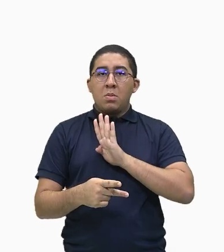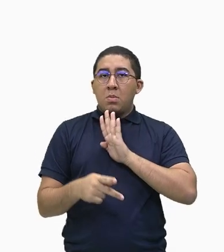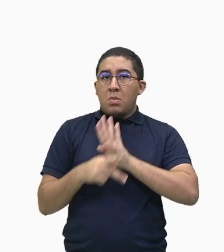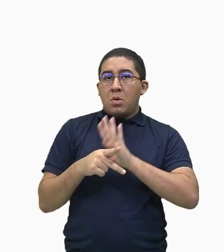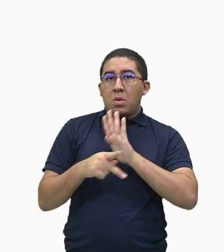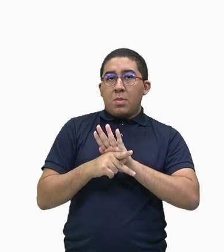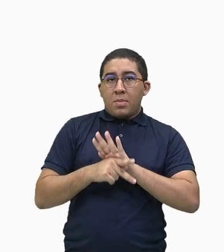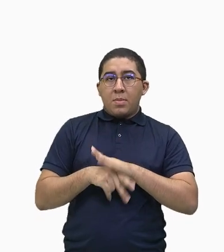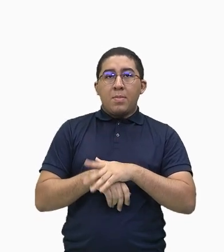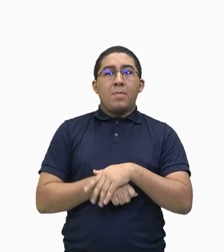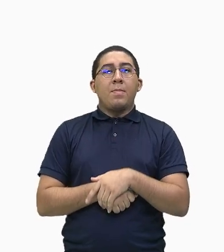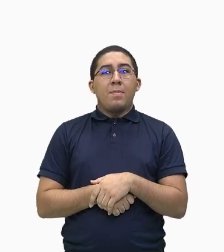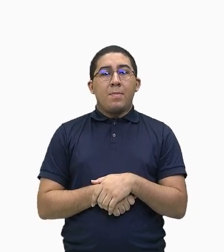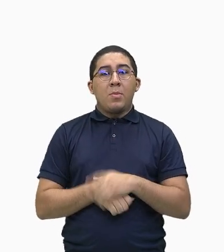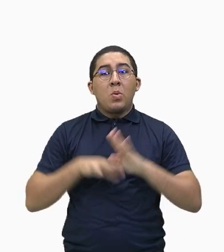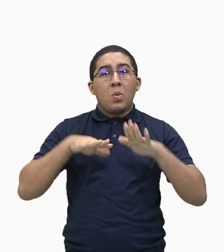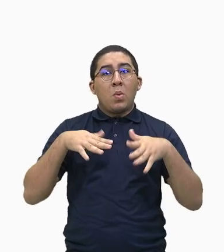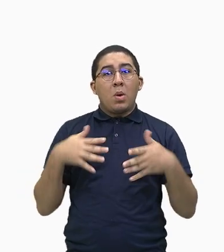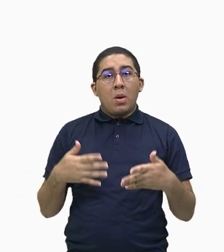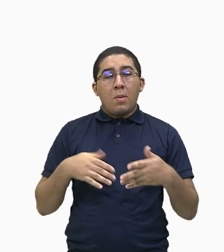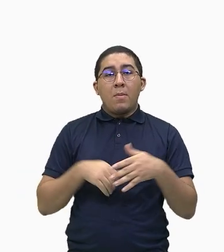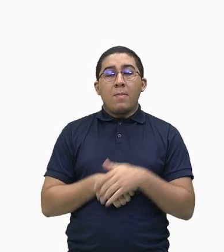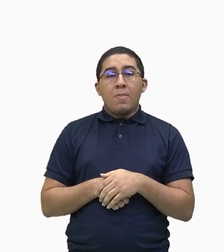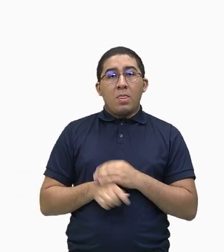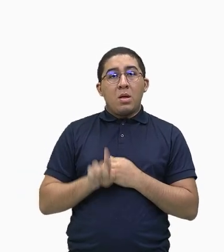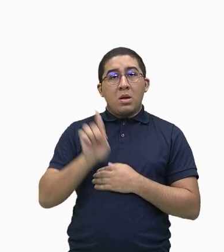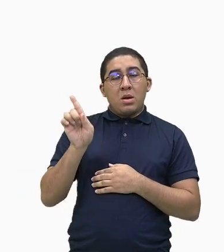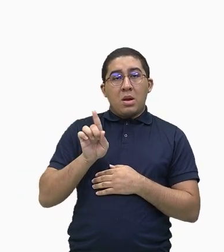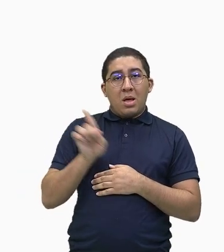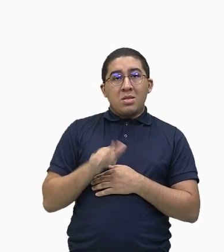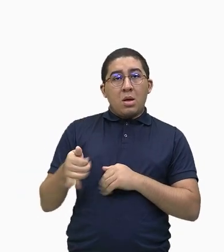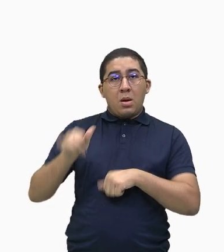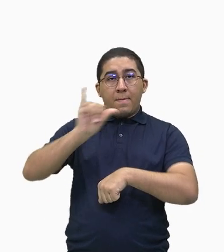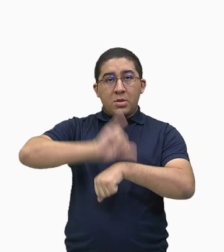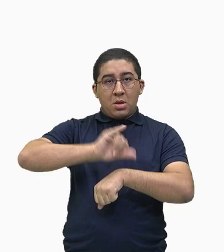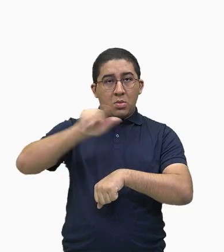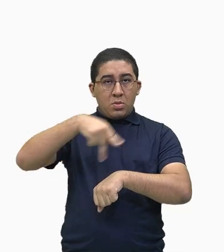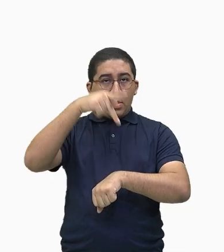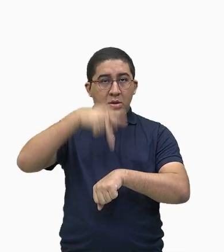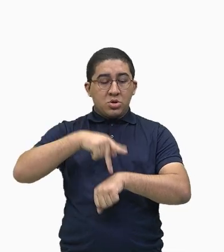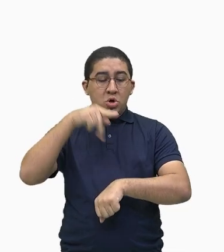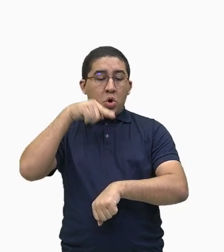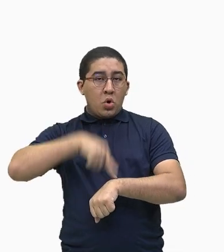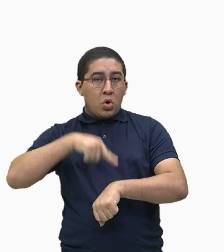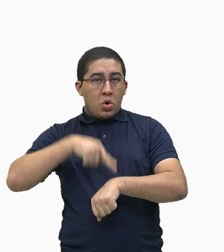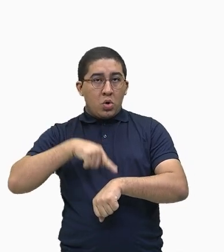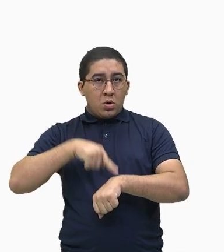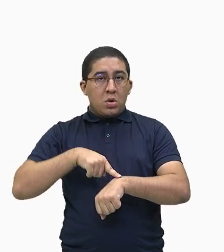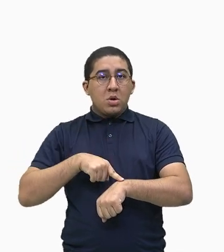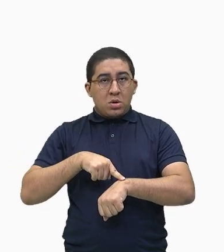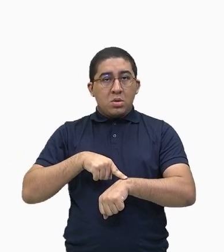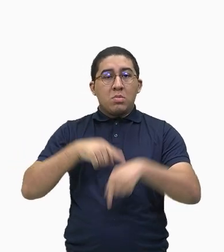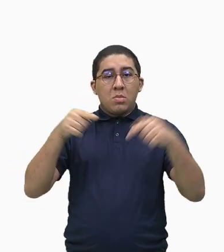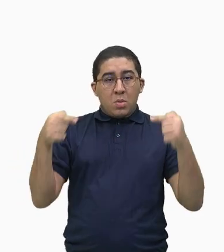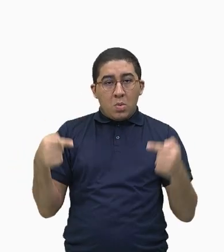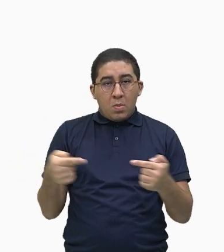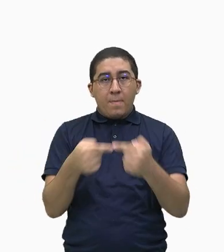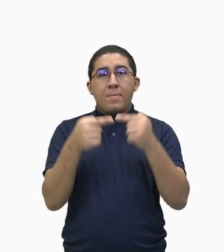hora oficial é o fuso de Brasília, né? A hora de Brasília que fica no Distrito